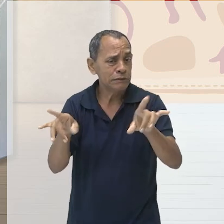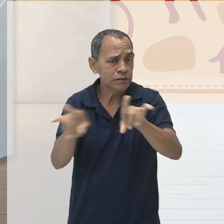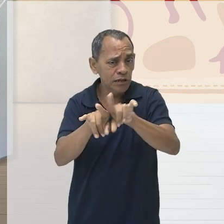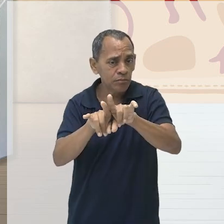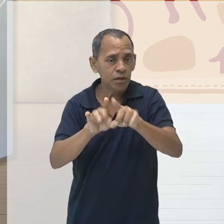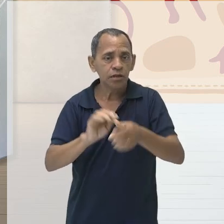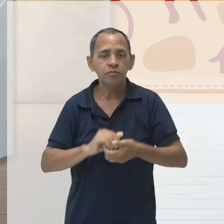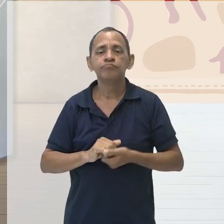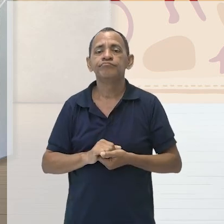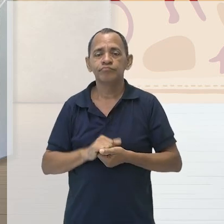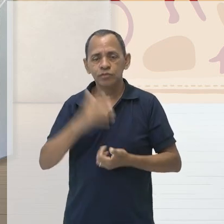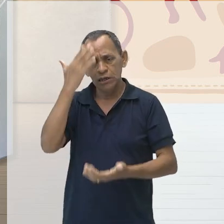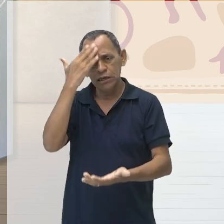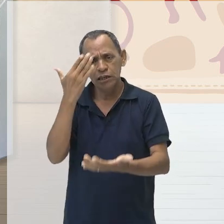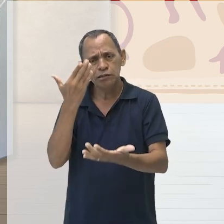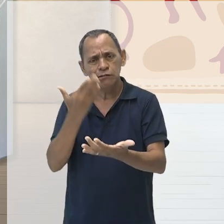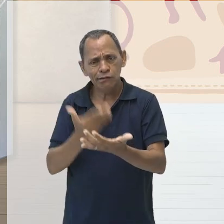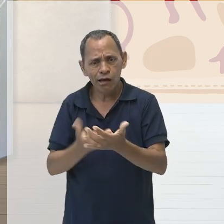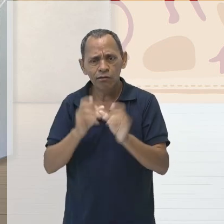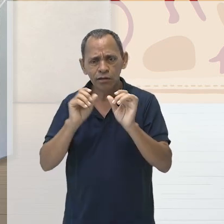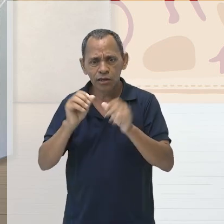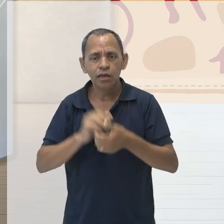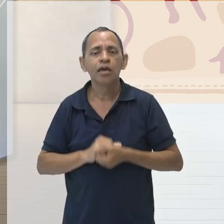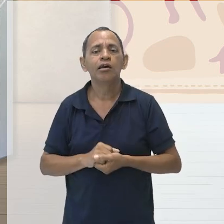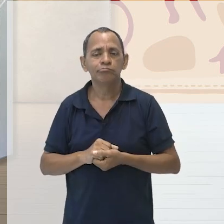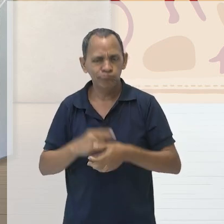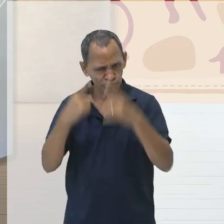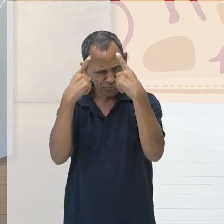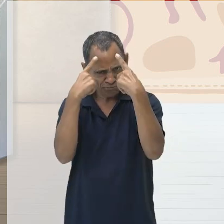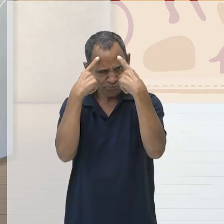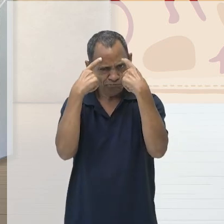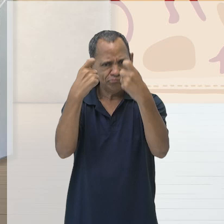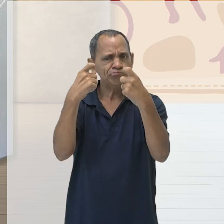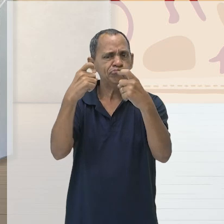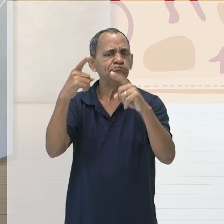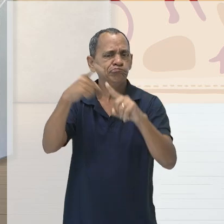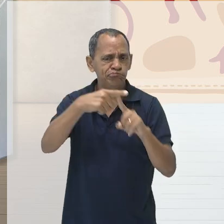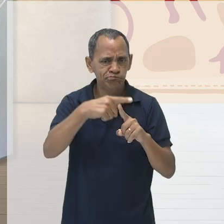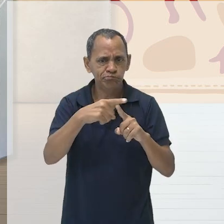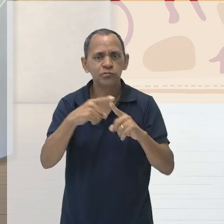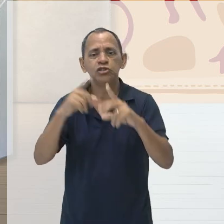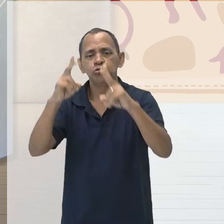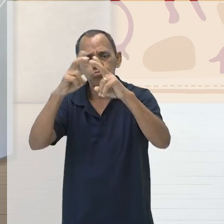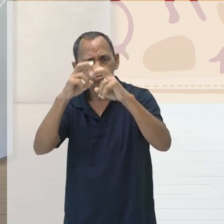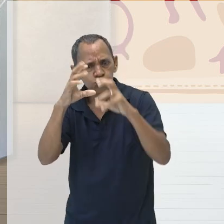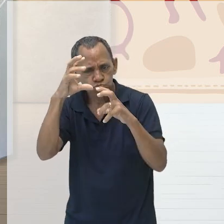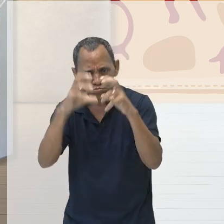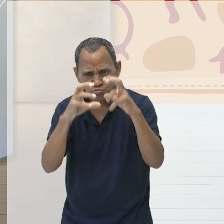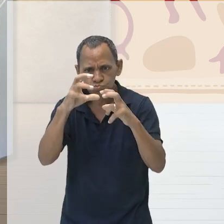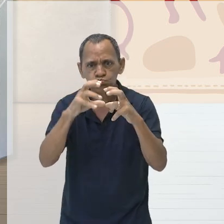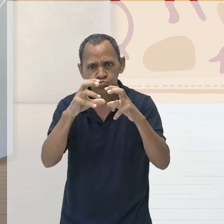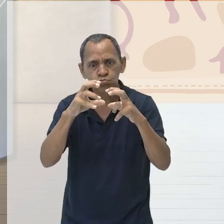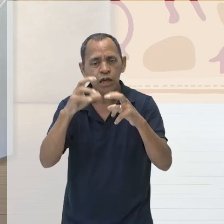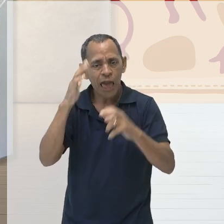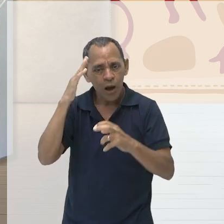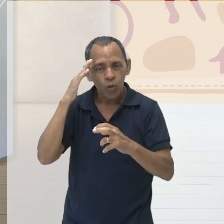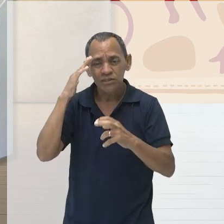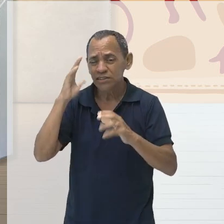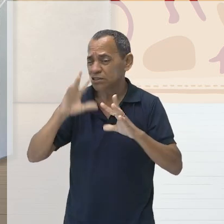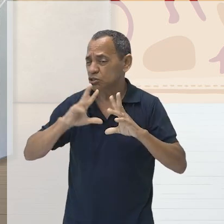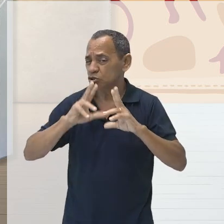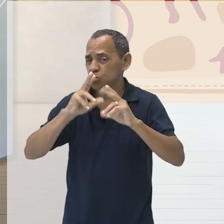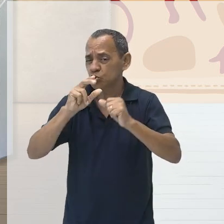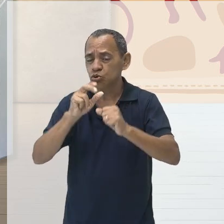era considerada uma luta muito violenta. Por quê? Ocorriam aí todas as ações: